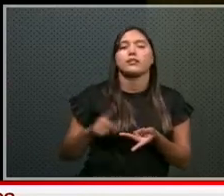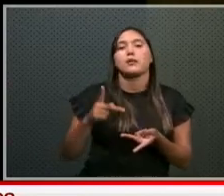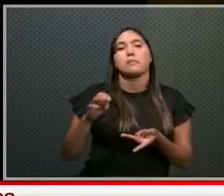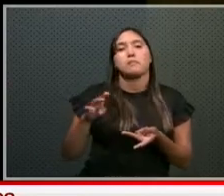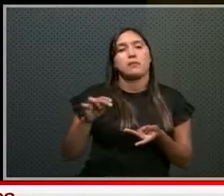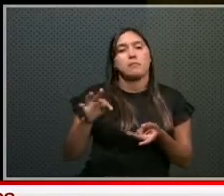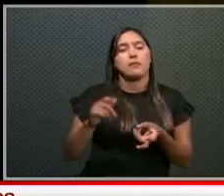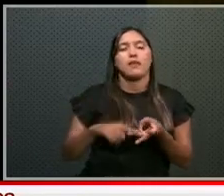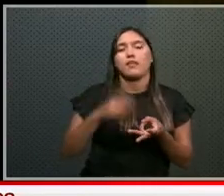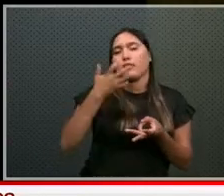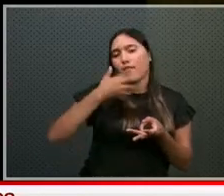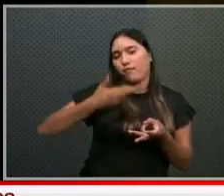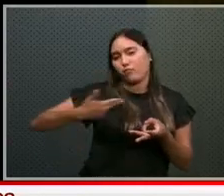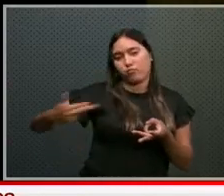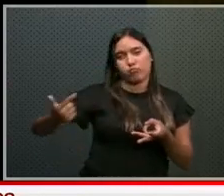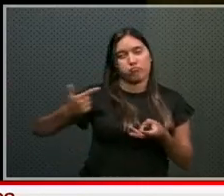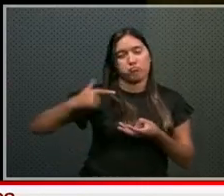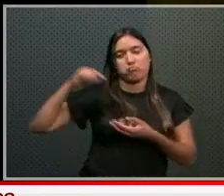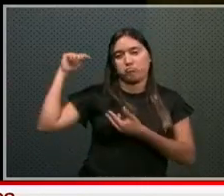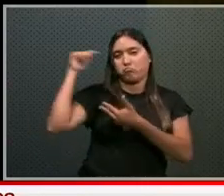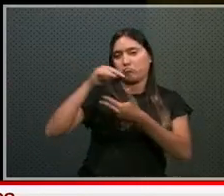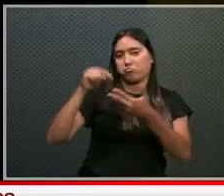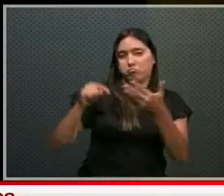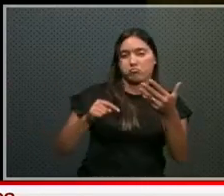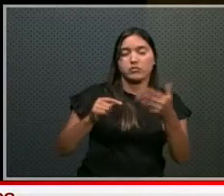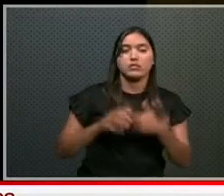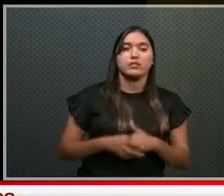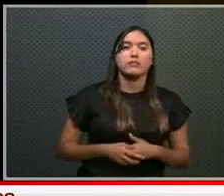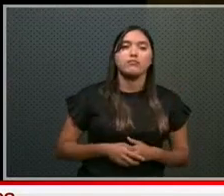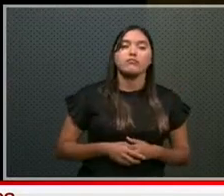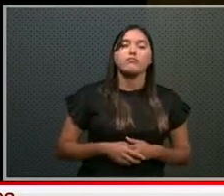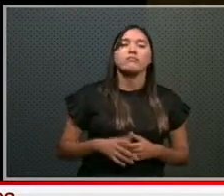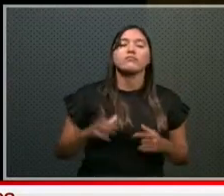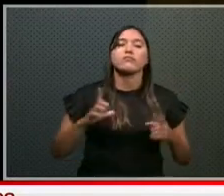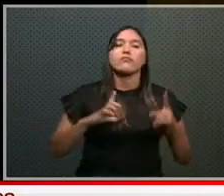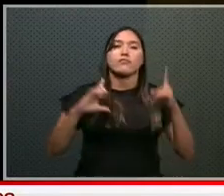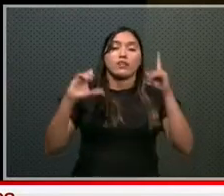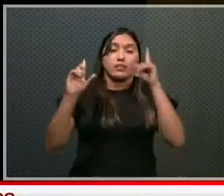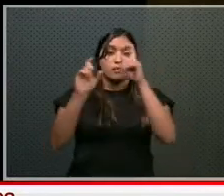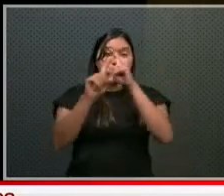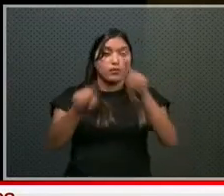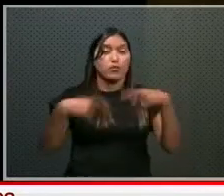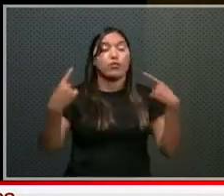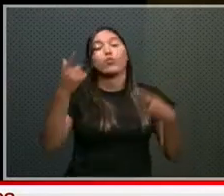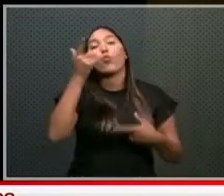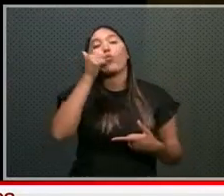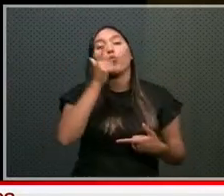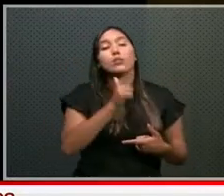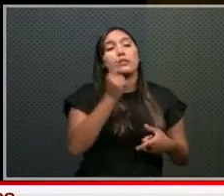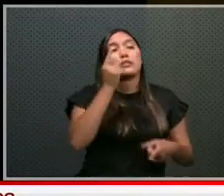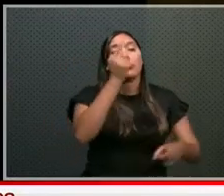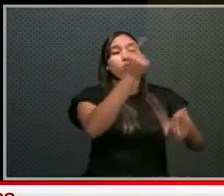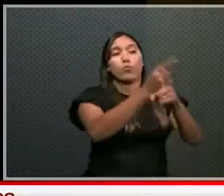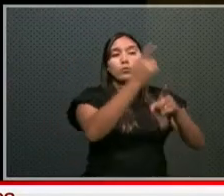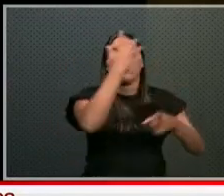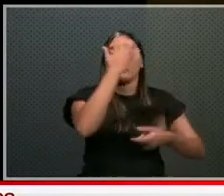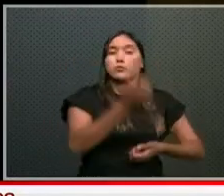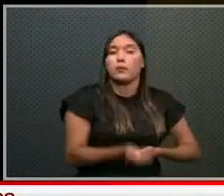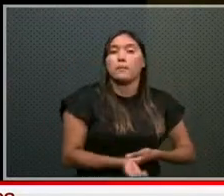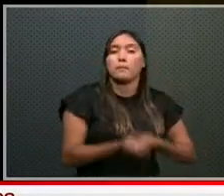fruteiras dentre outras com grande desafio e passarmos produtores de